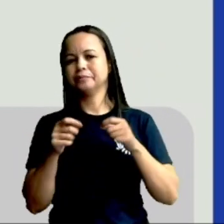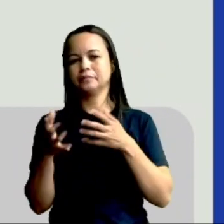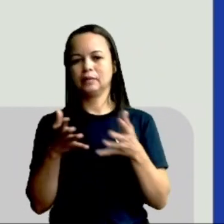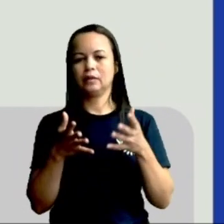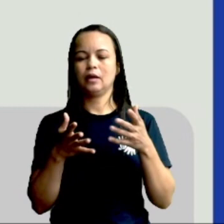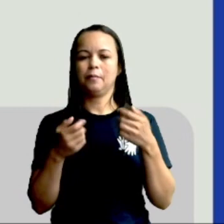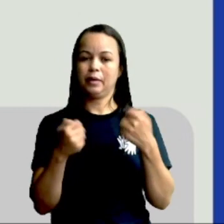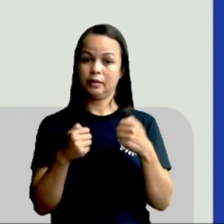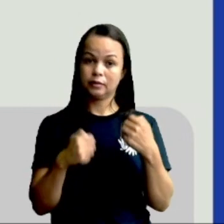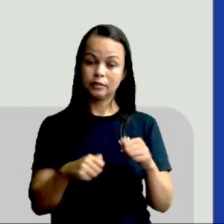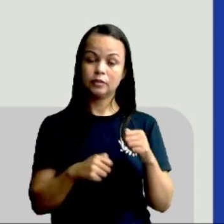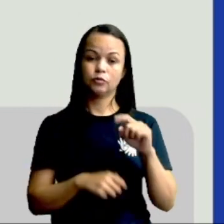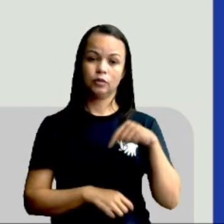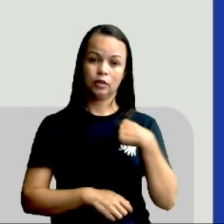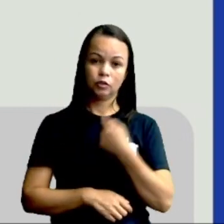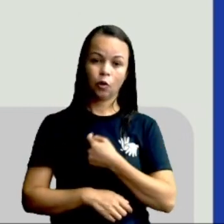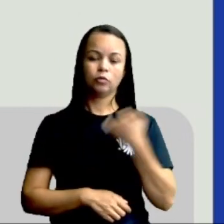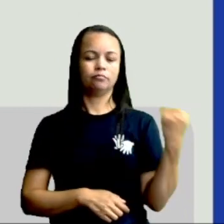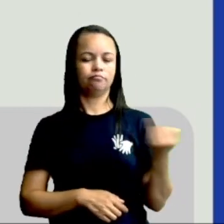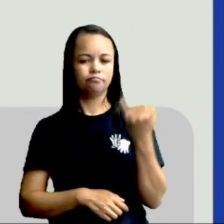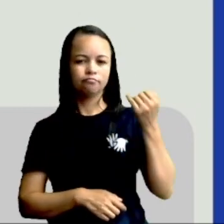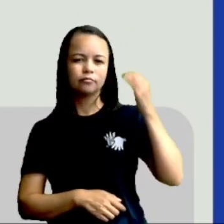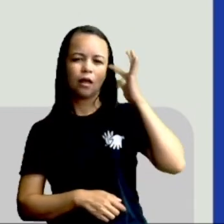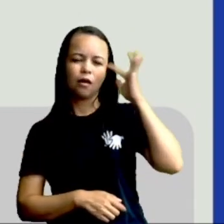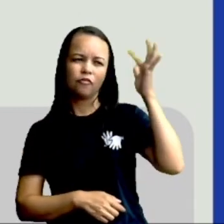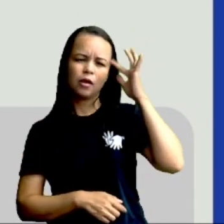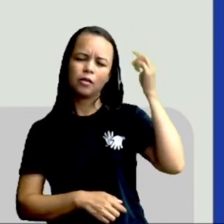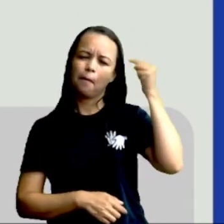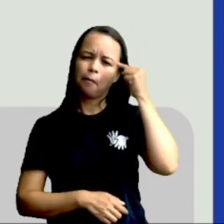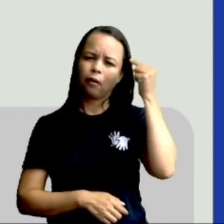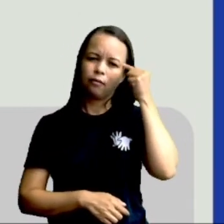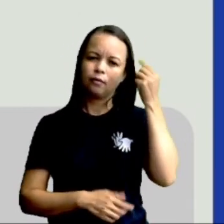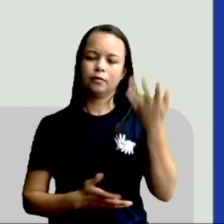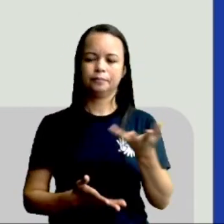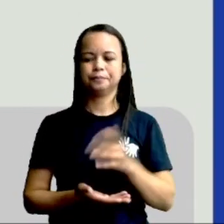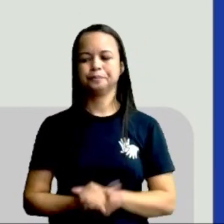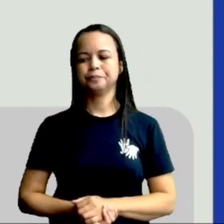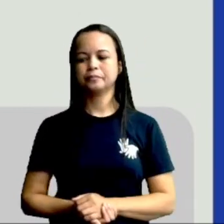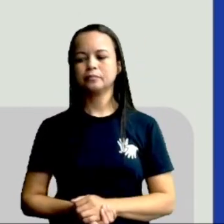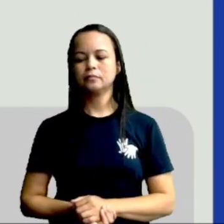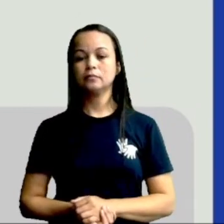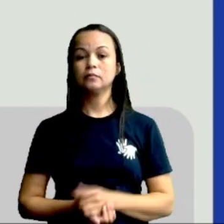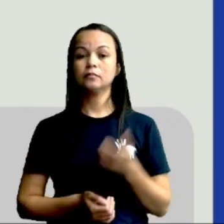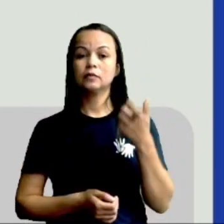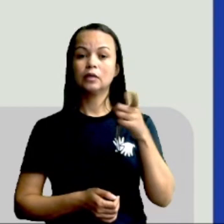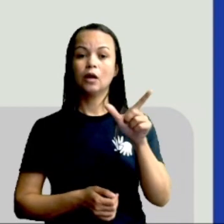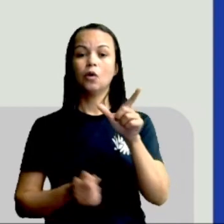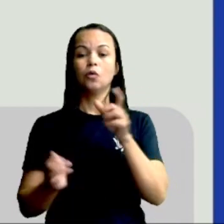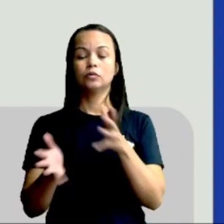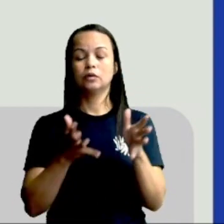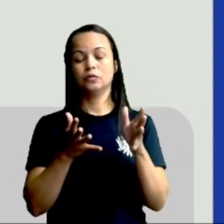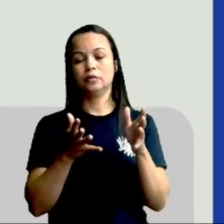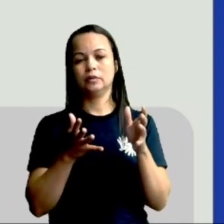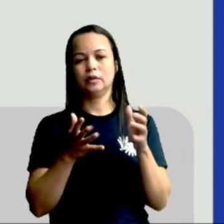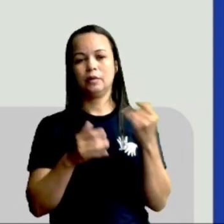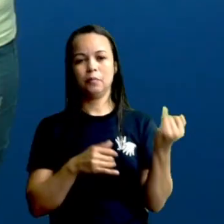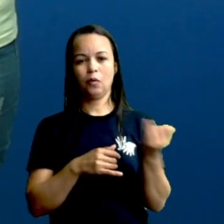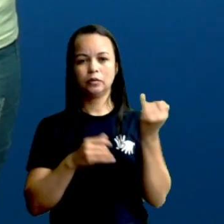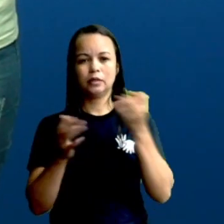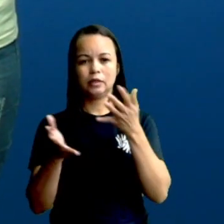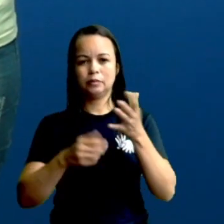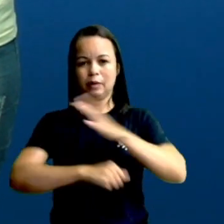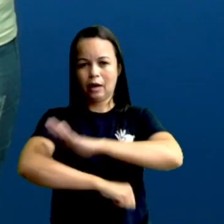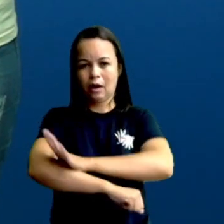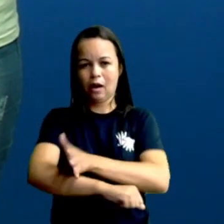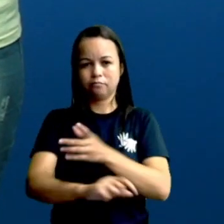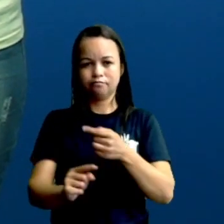gente refletir, pensar sobre isso, tá? Outra coisa que é importante para a gente ser antirracista: